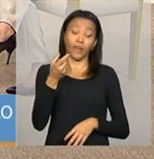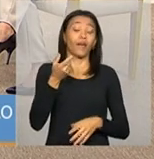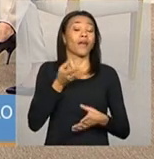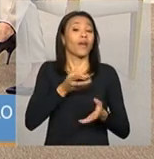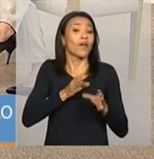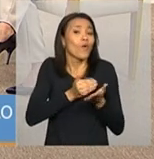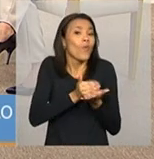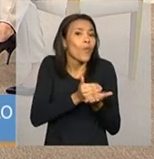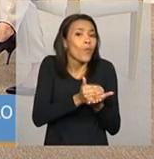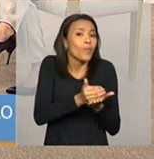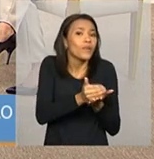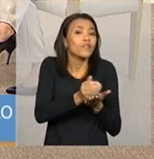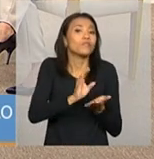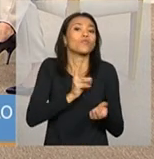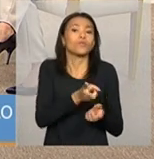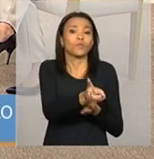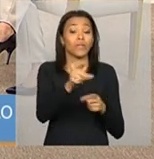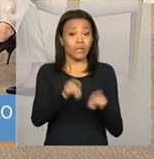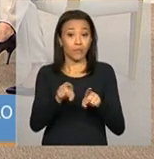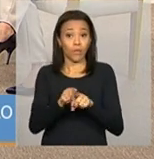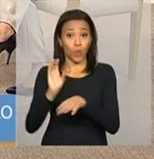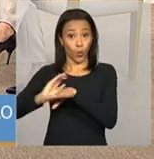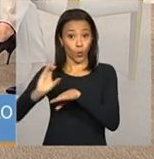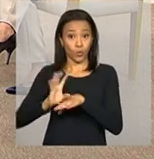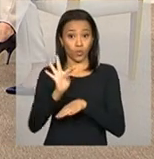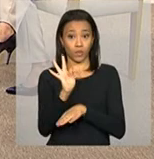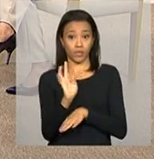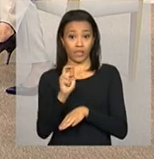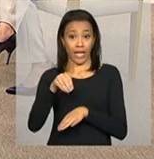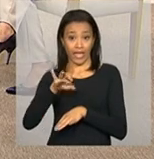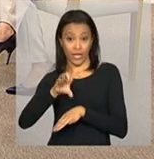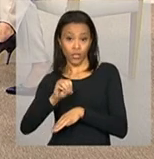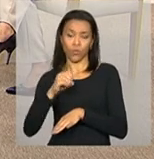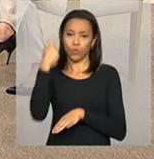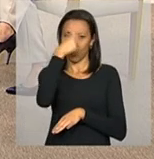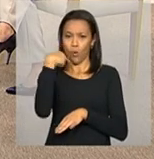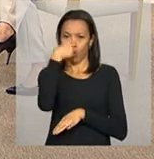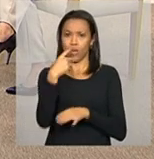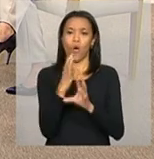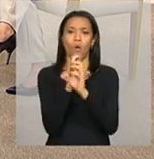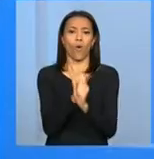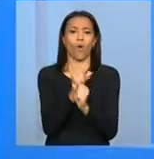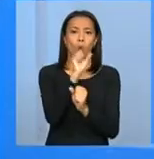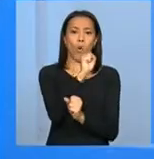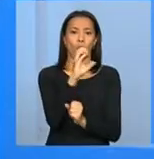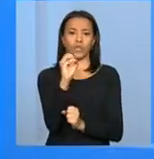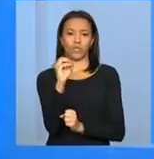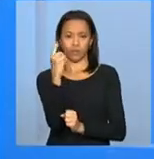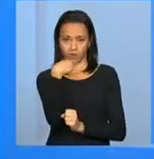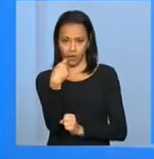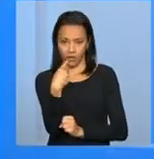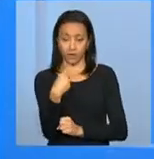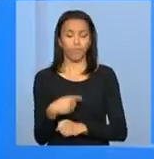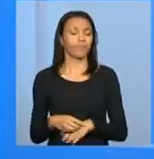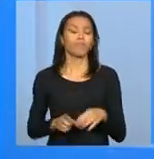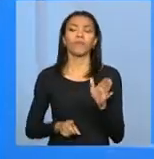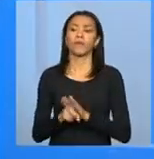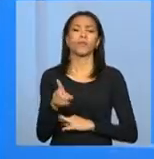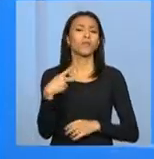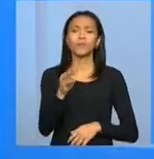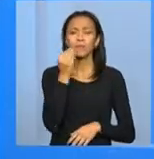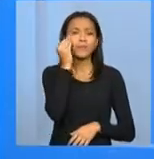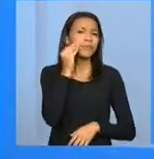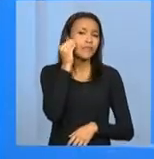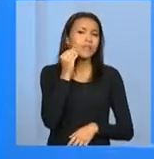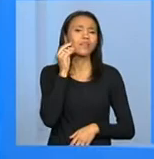continuada, e cursos técnicos com, no mínimo, 800 horas. E pela experiência, pela sua experiência, o que você já